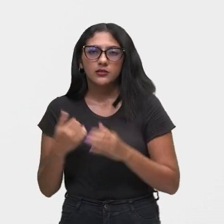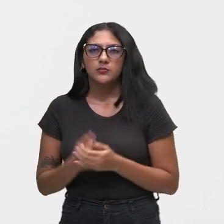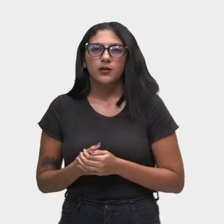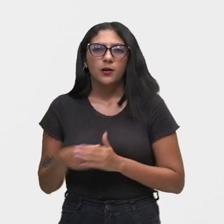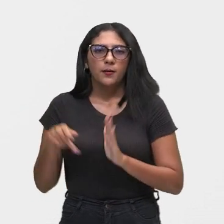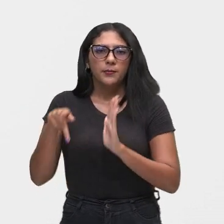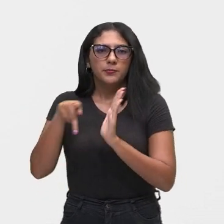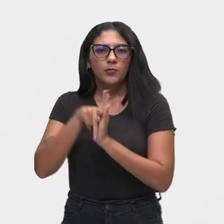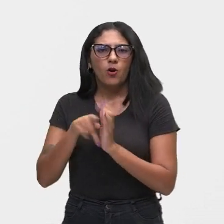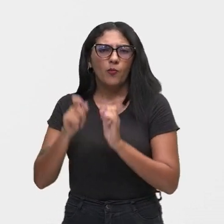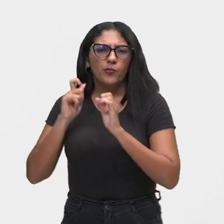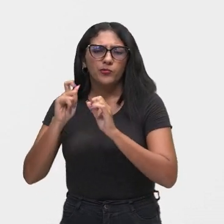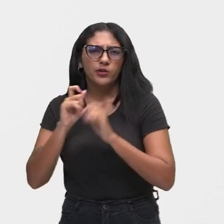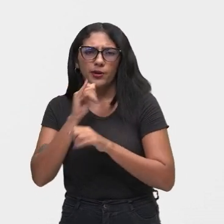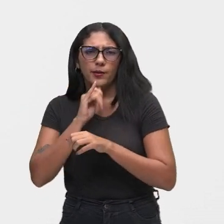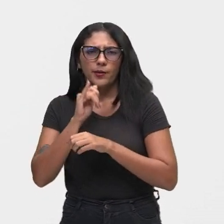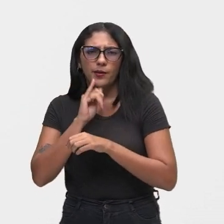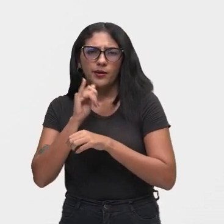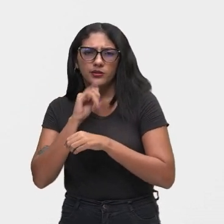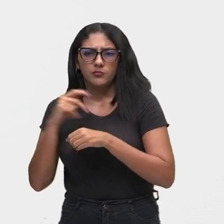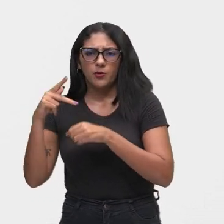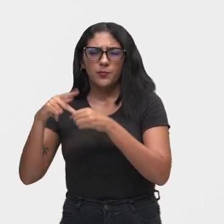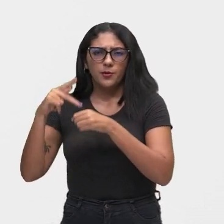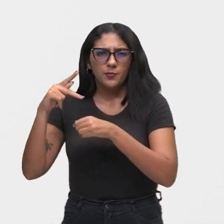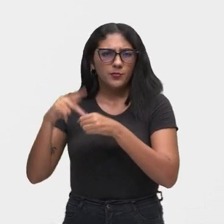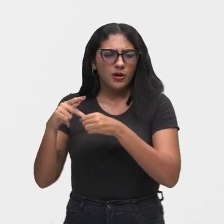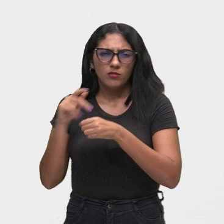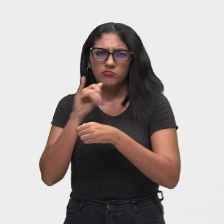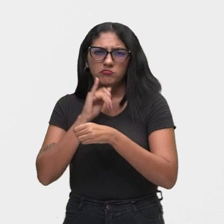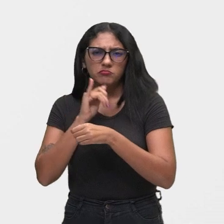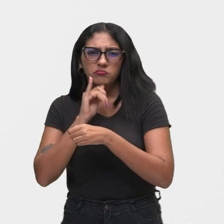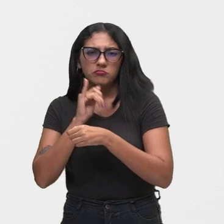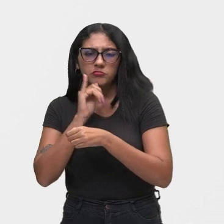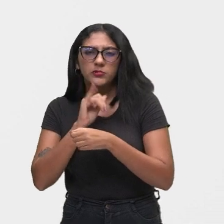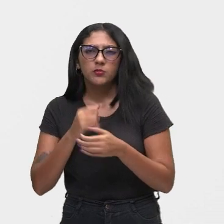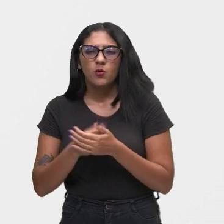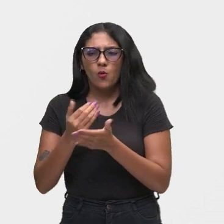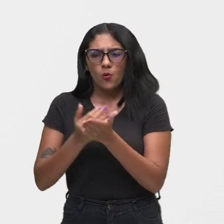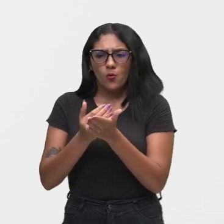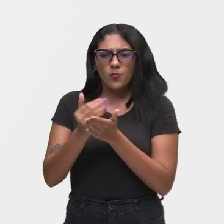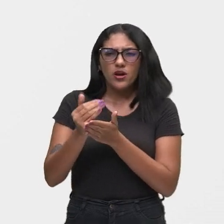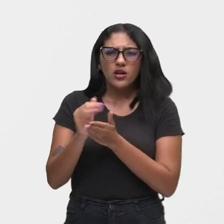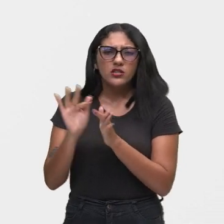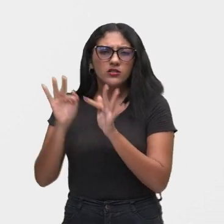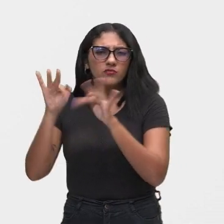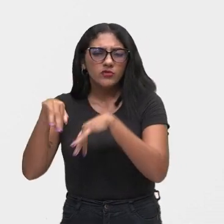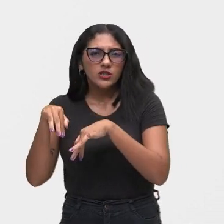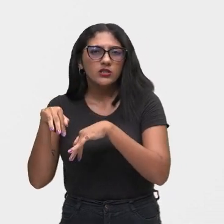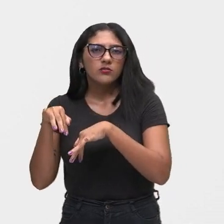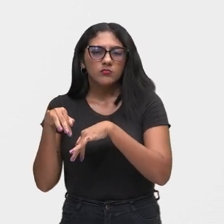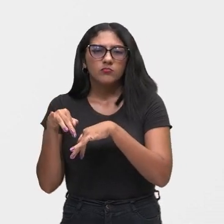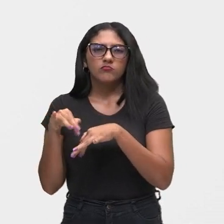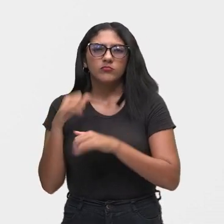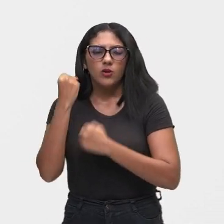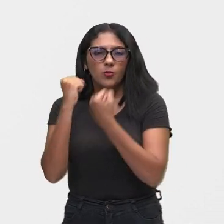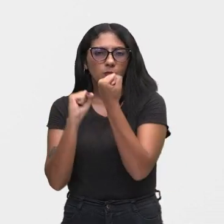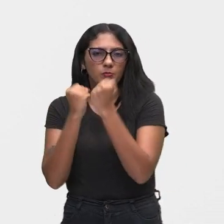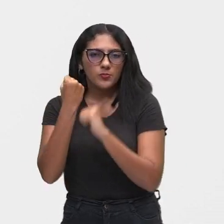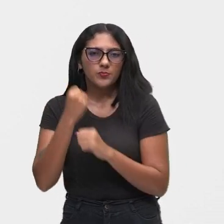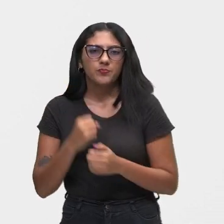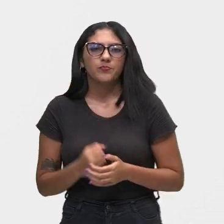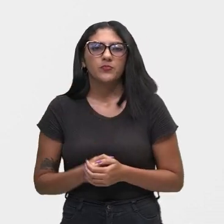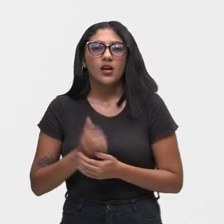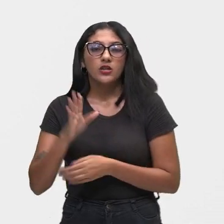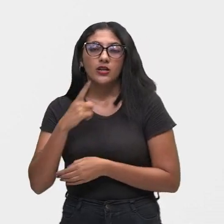não são as mesmas no início e no fim da realização de trabalho, tá? Então já há ali